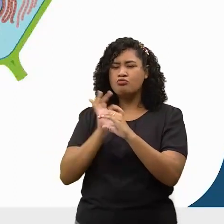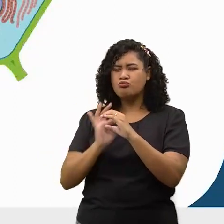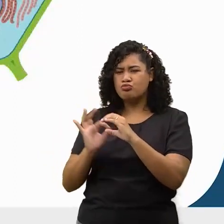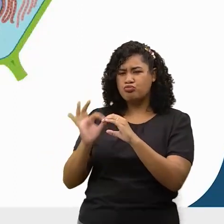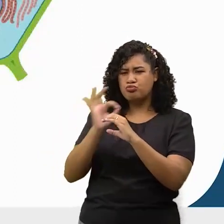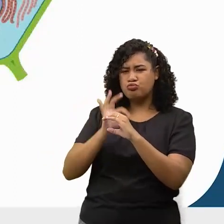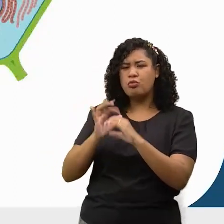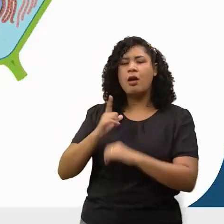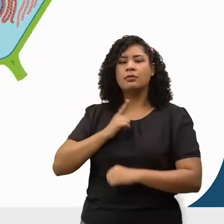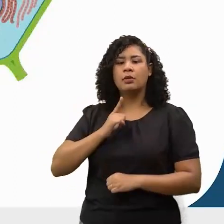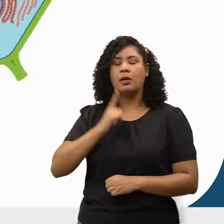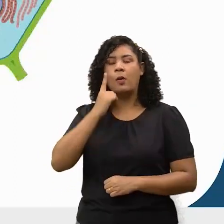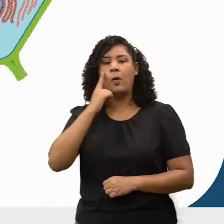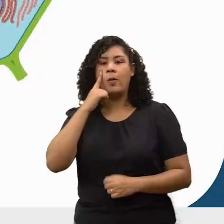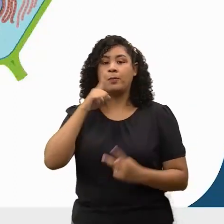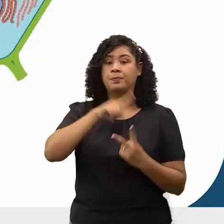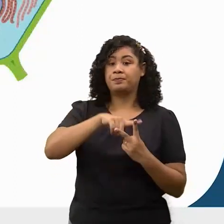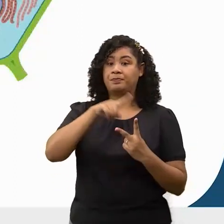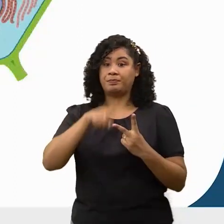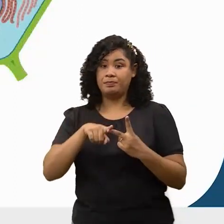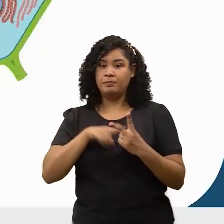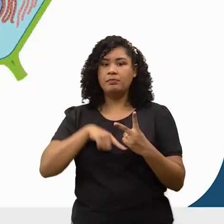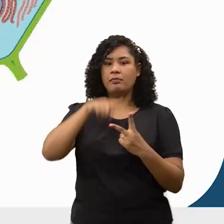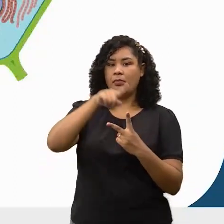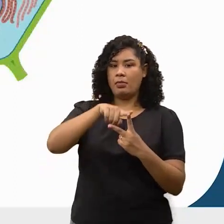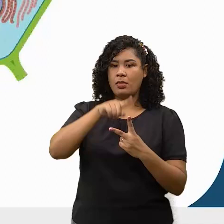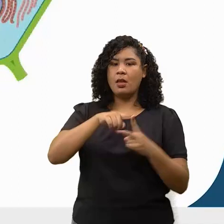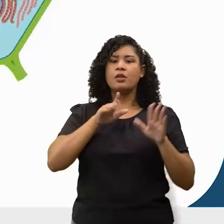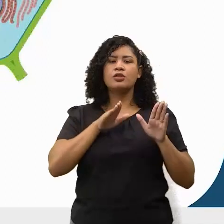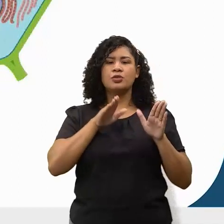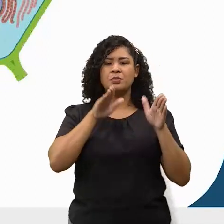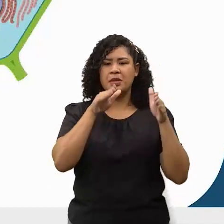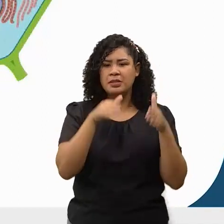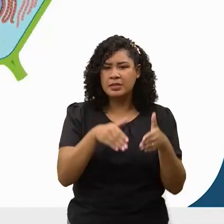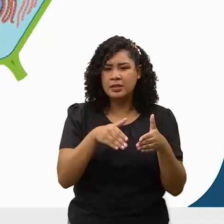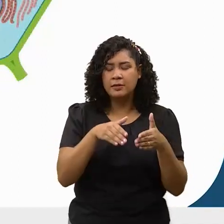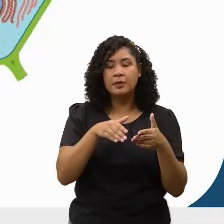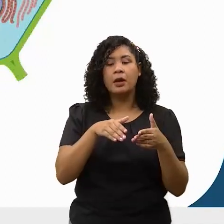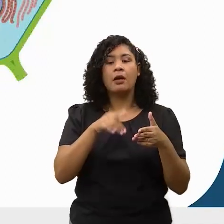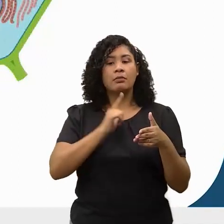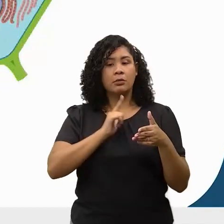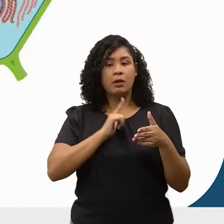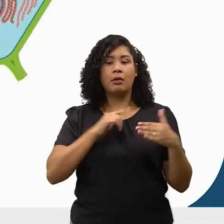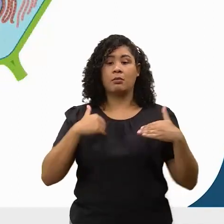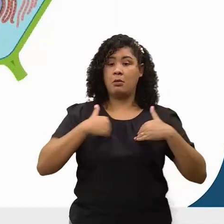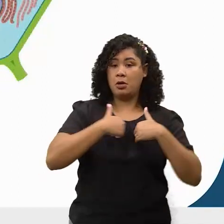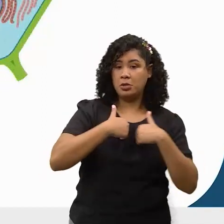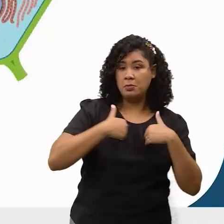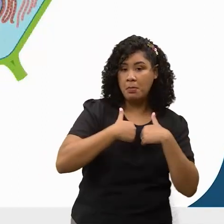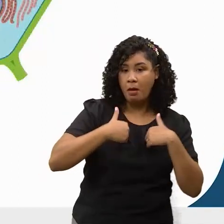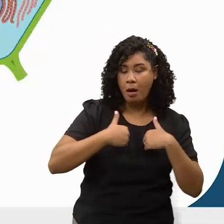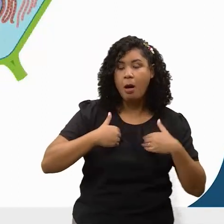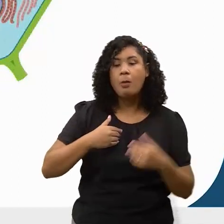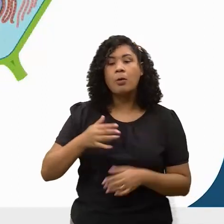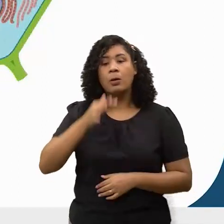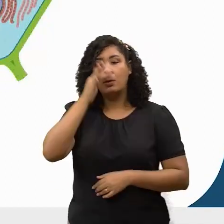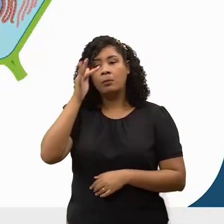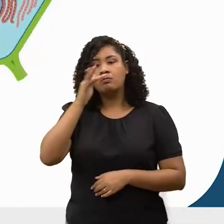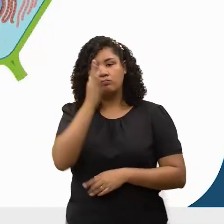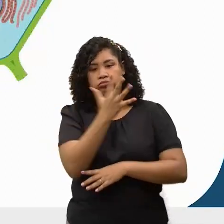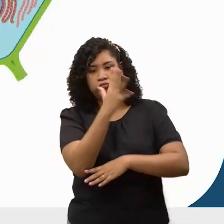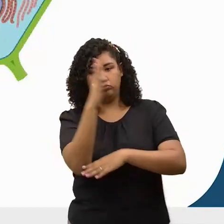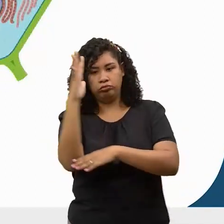tipos. Tem a célula eucariótica animal e tem a célula eucariótica vegetal. Nas células